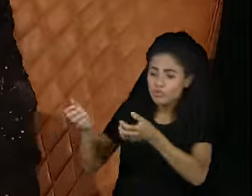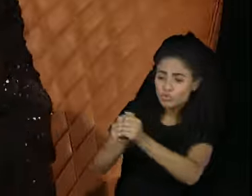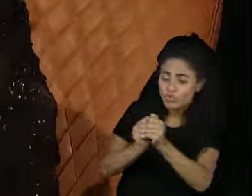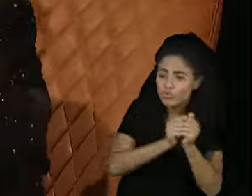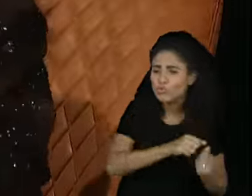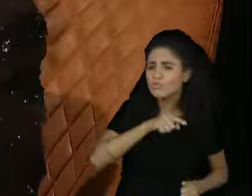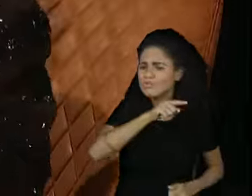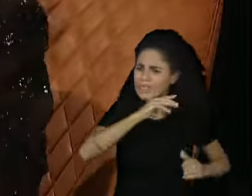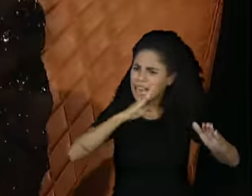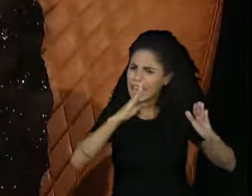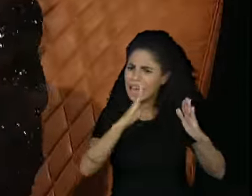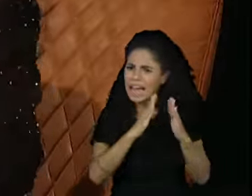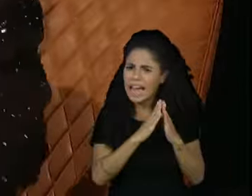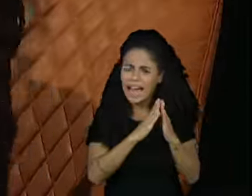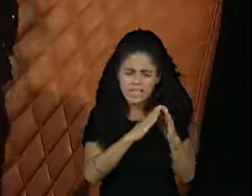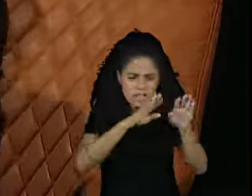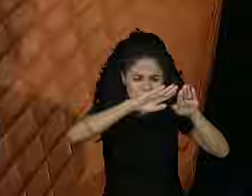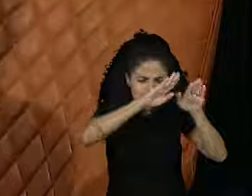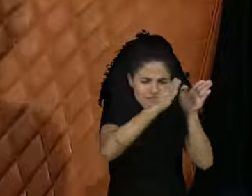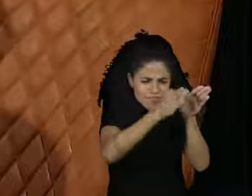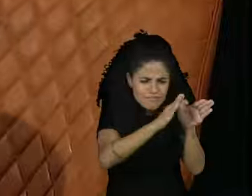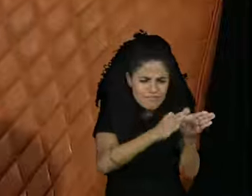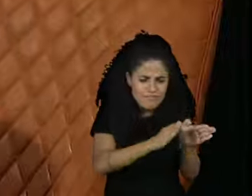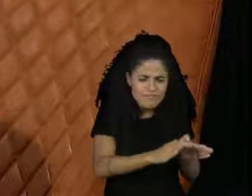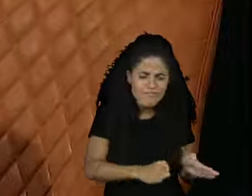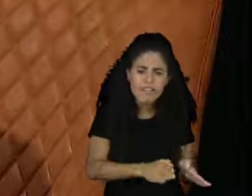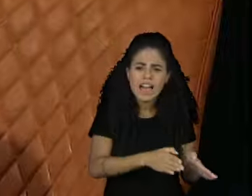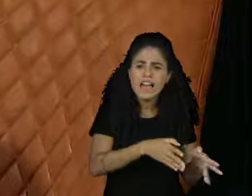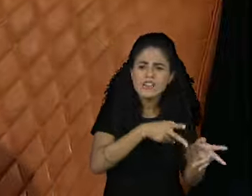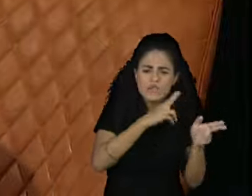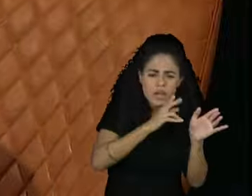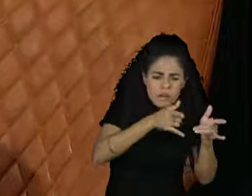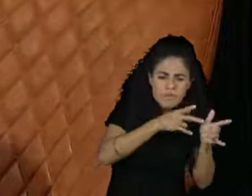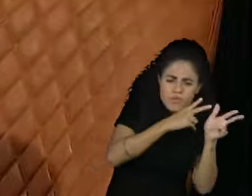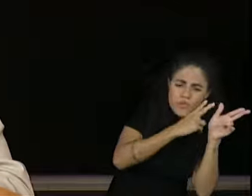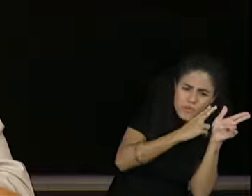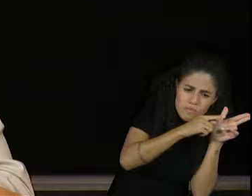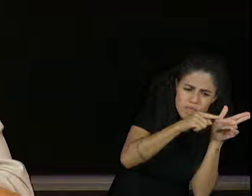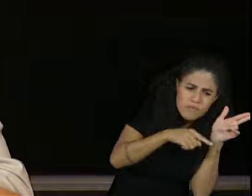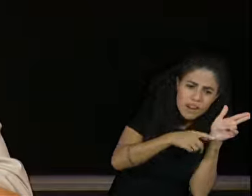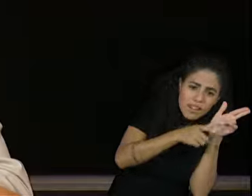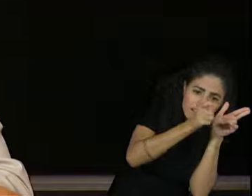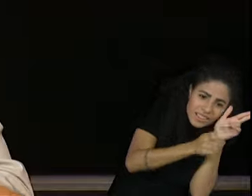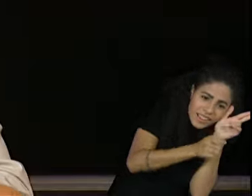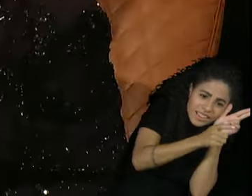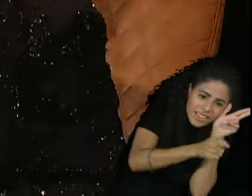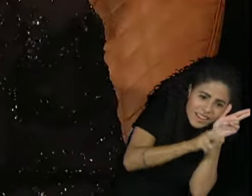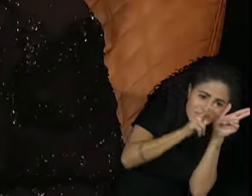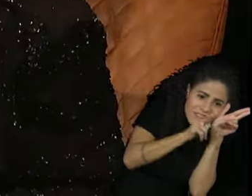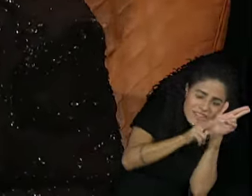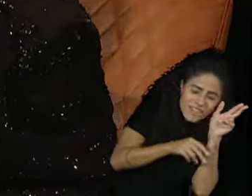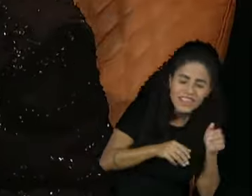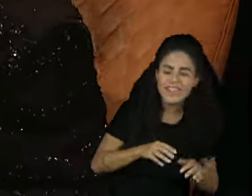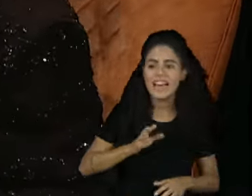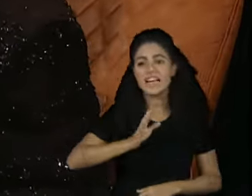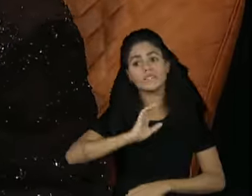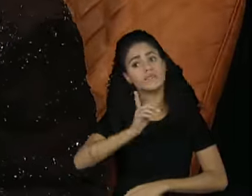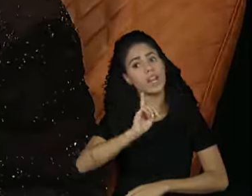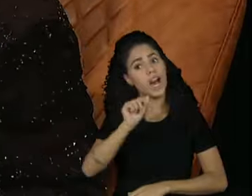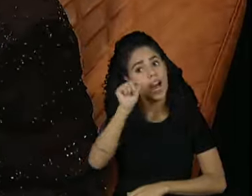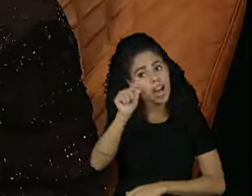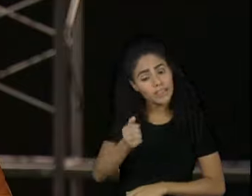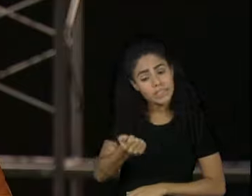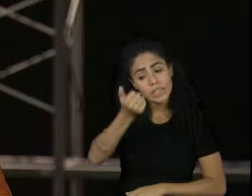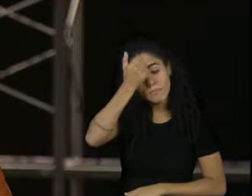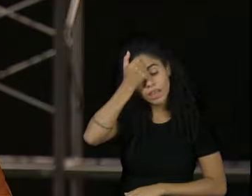casa, fazer um abajur toda noite na minha cabeceira. Eu acendia, apagava, ele leva. Você vai se arrepender